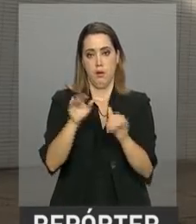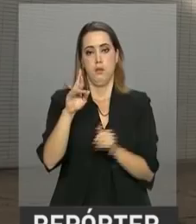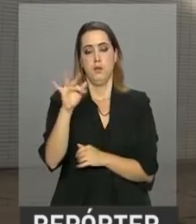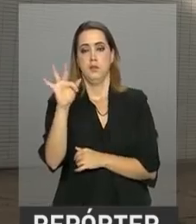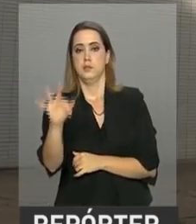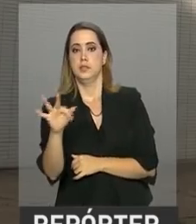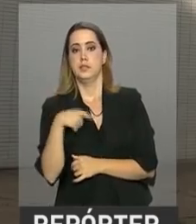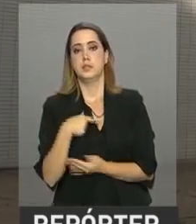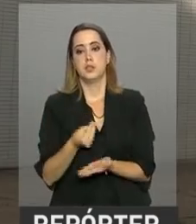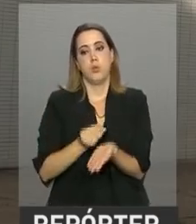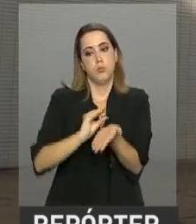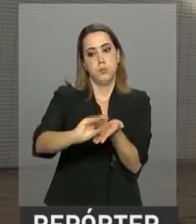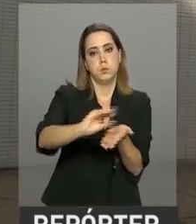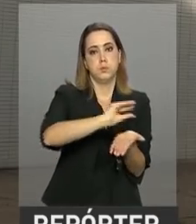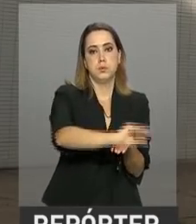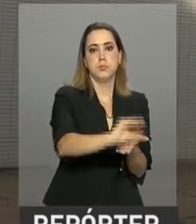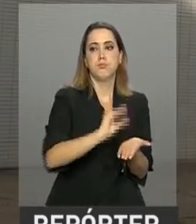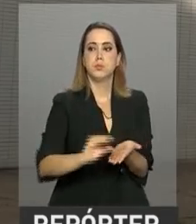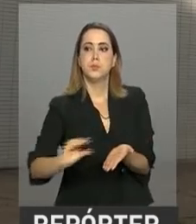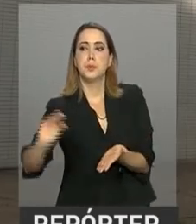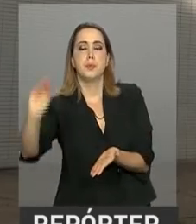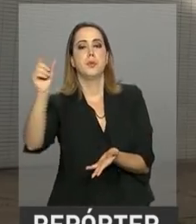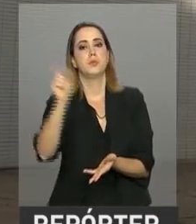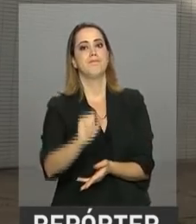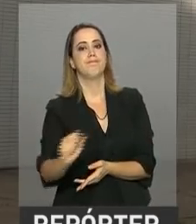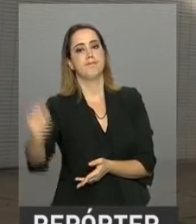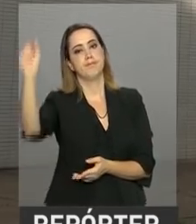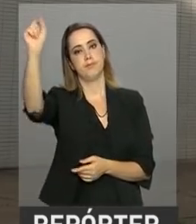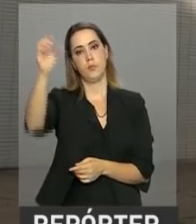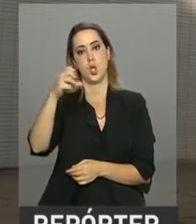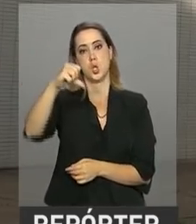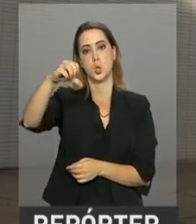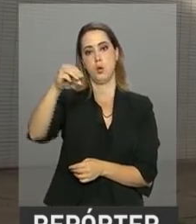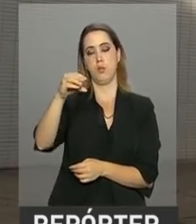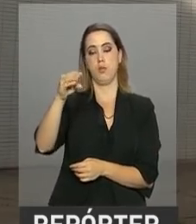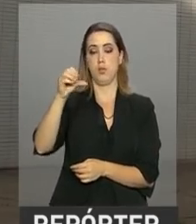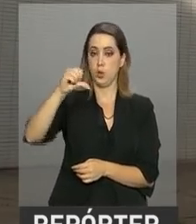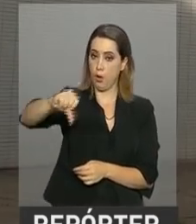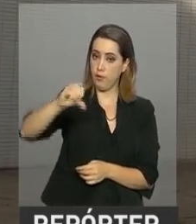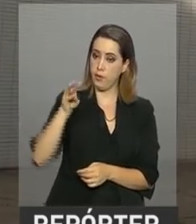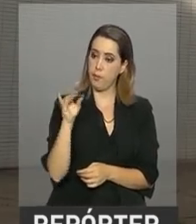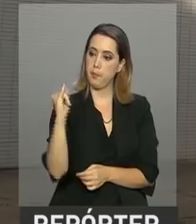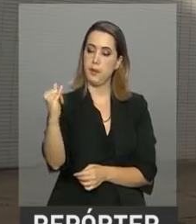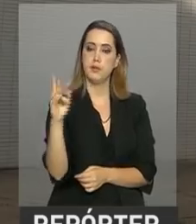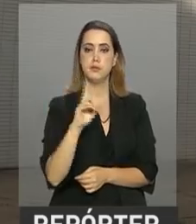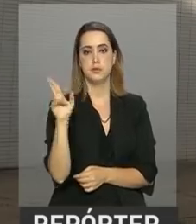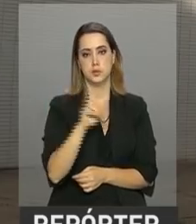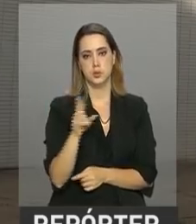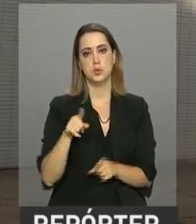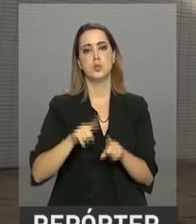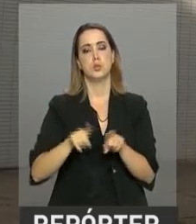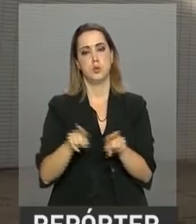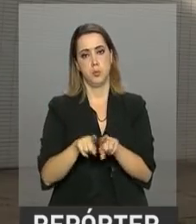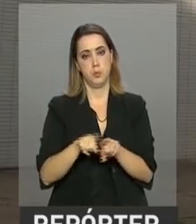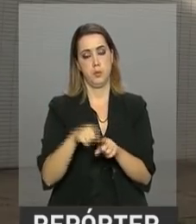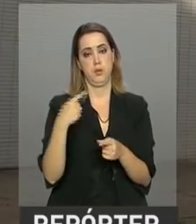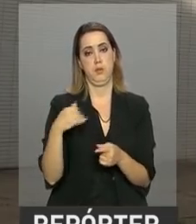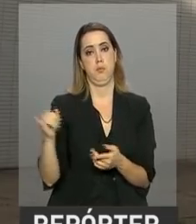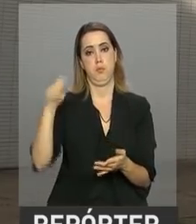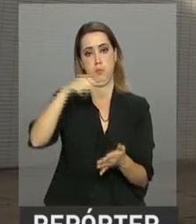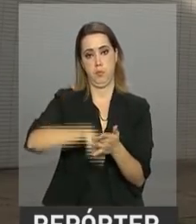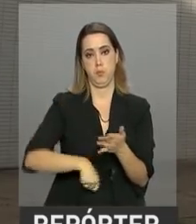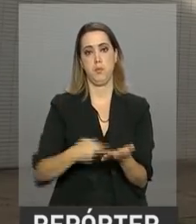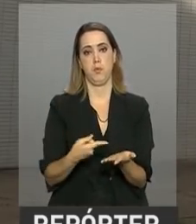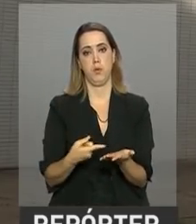que vai ser transferido aos estados é de 9 bilhões de reais, já que eles tinham direito à parte do imposto de renda cobrado na